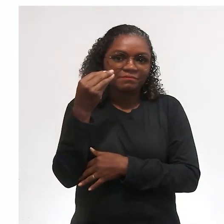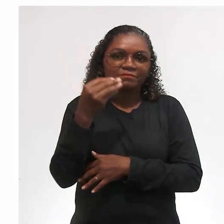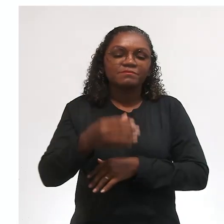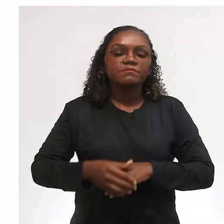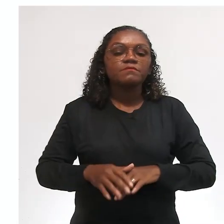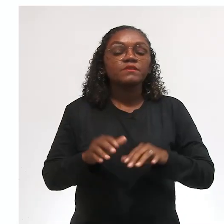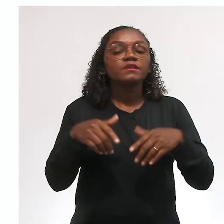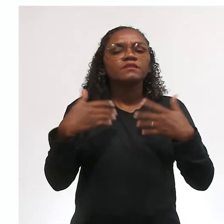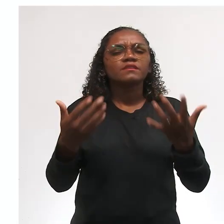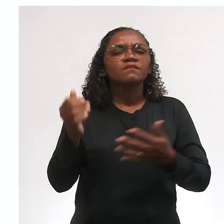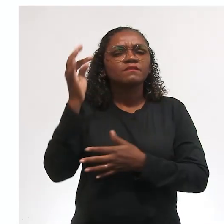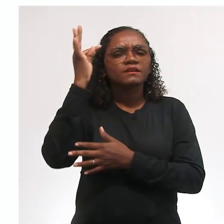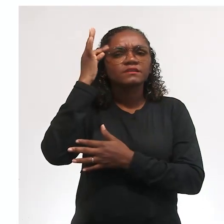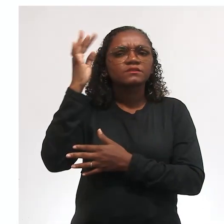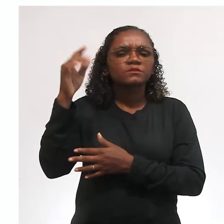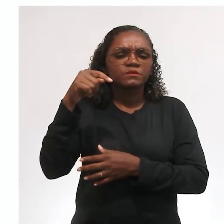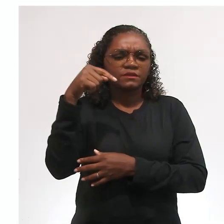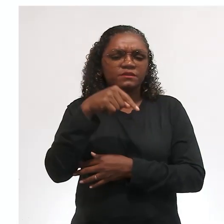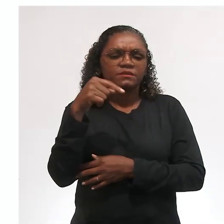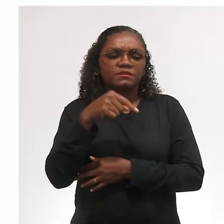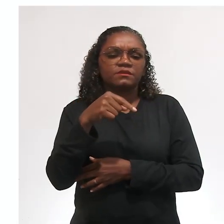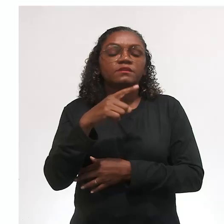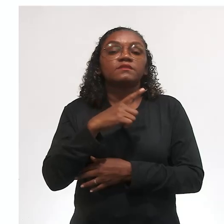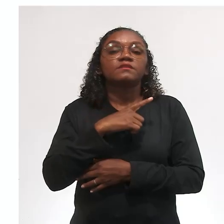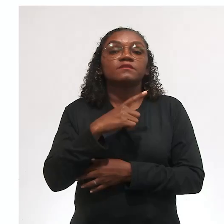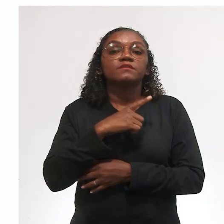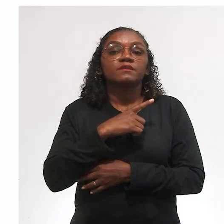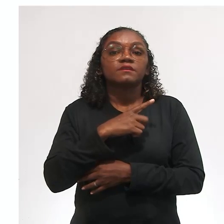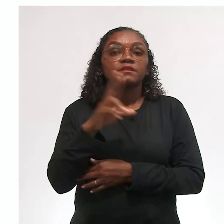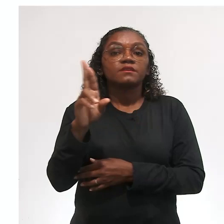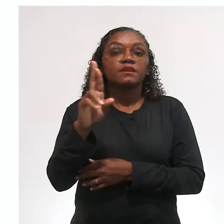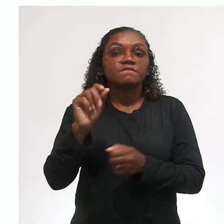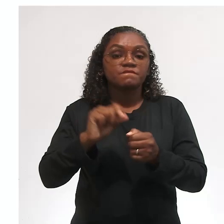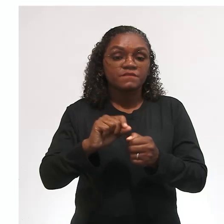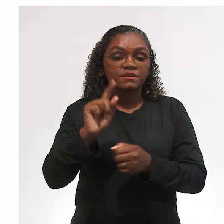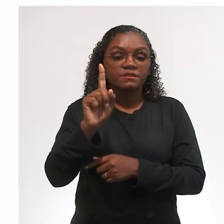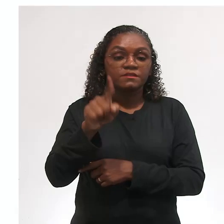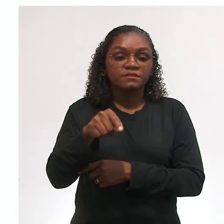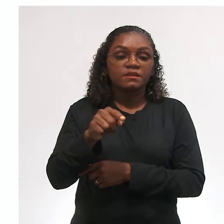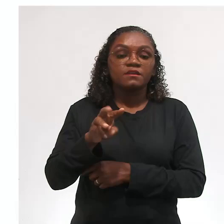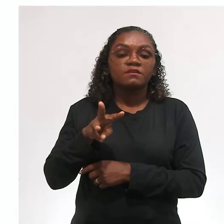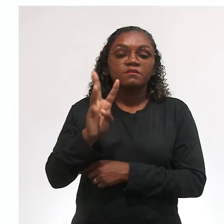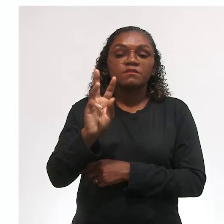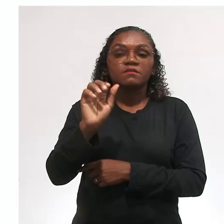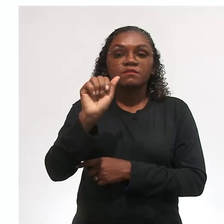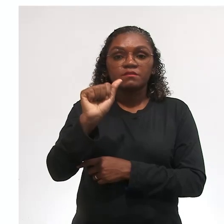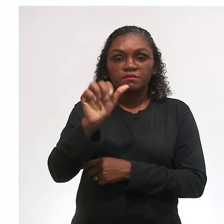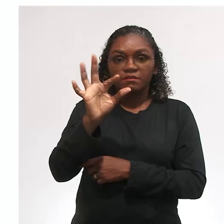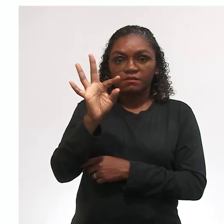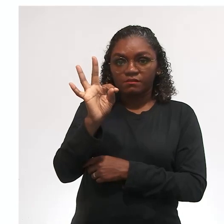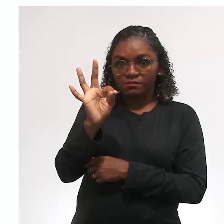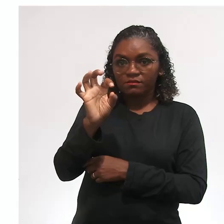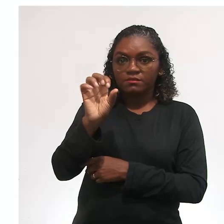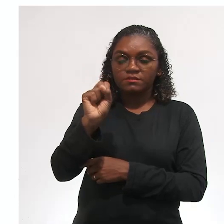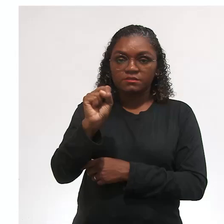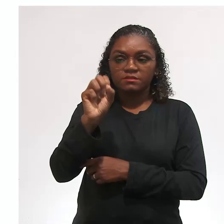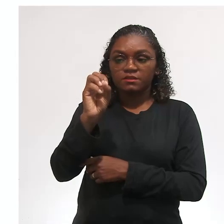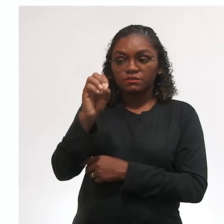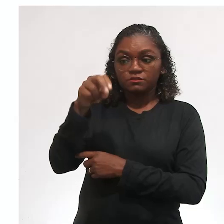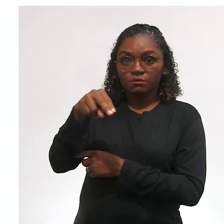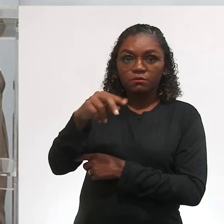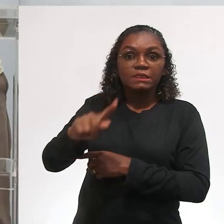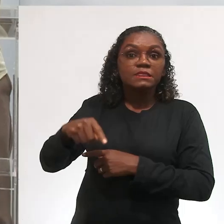Essa teoria, ela foi composta e desenvolvida por Watson e posteriormente aprimorada por Skinner. Skinner